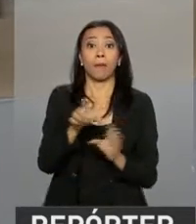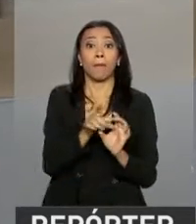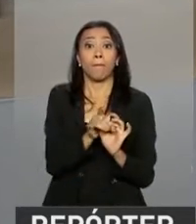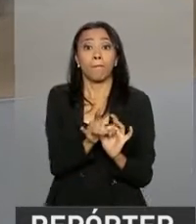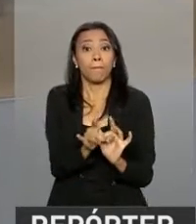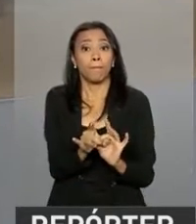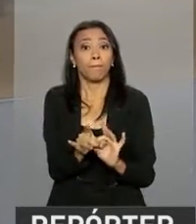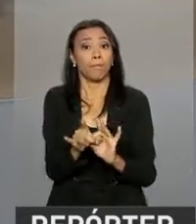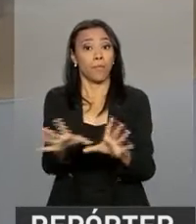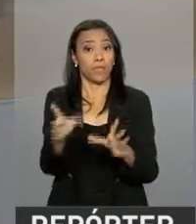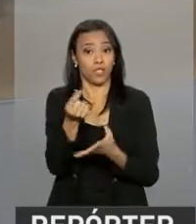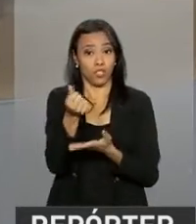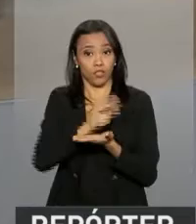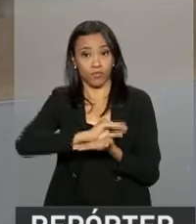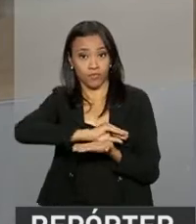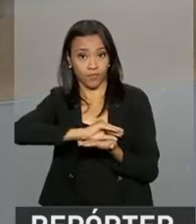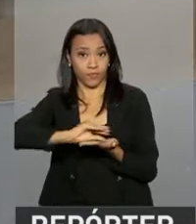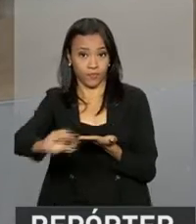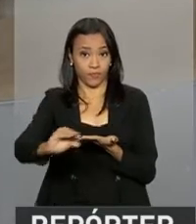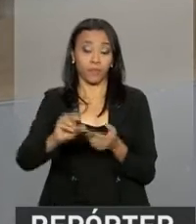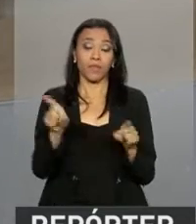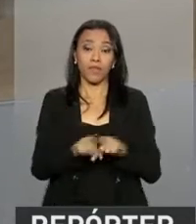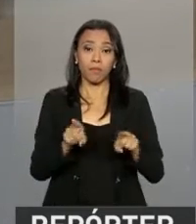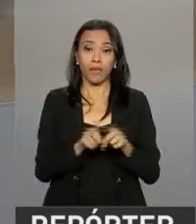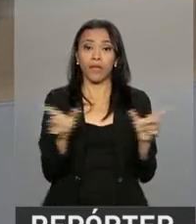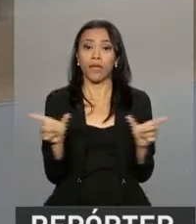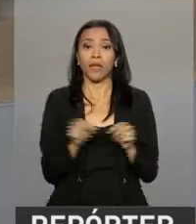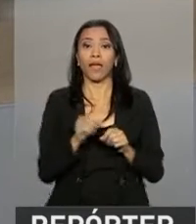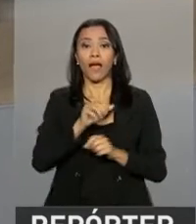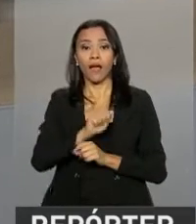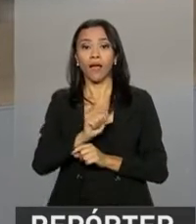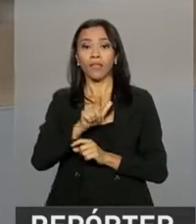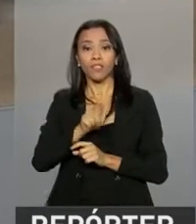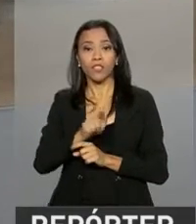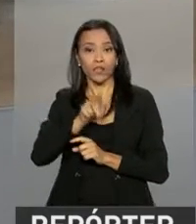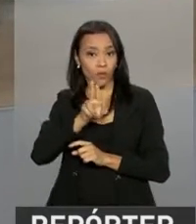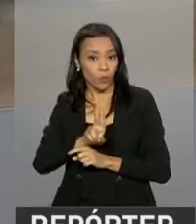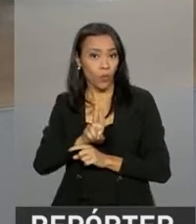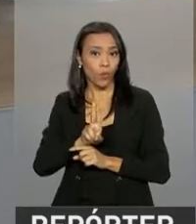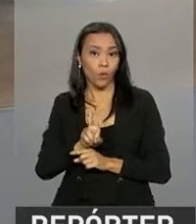autorizasse esse repasse. A AGU também disse que